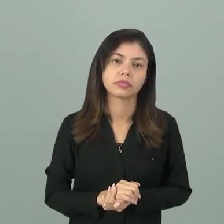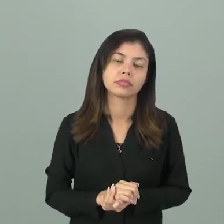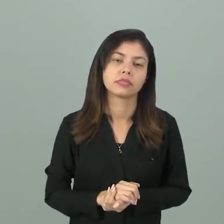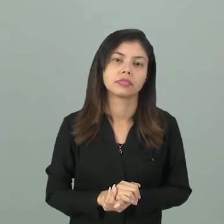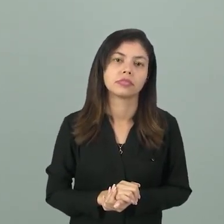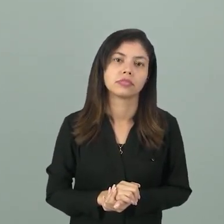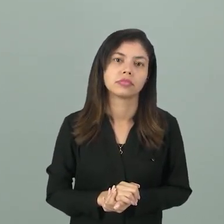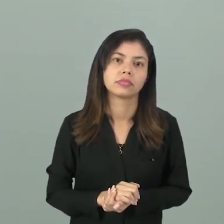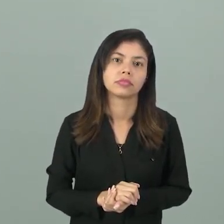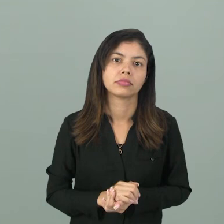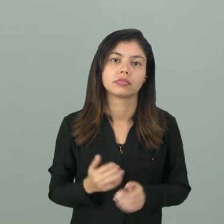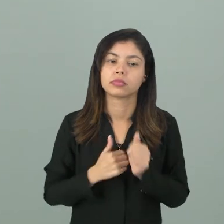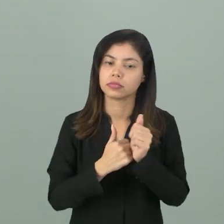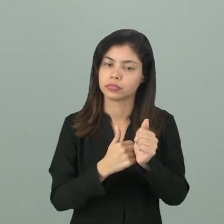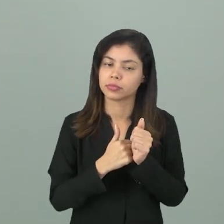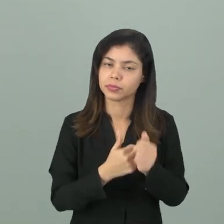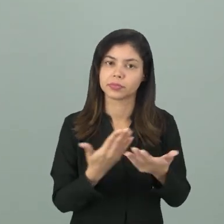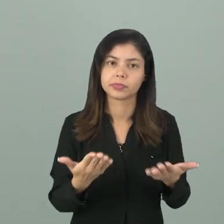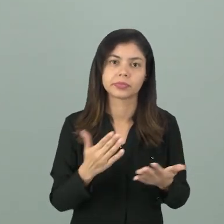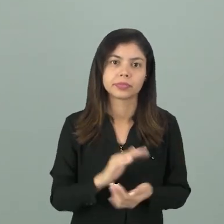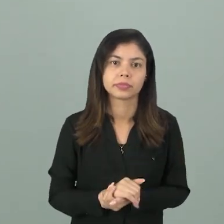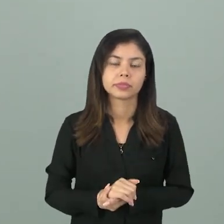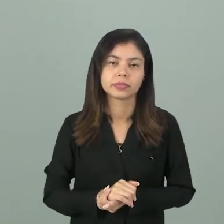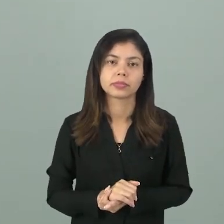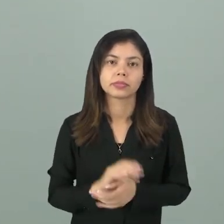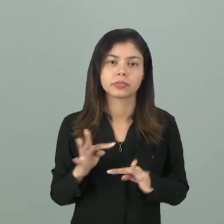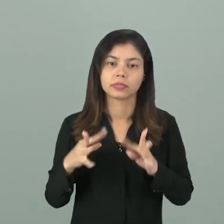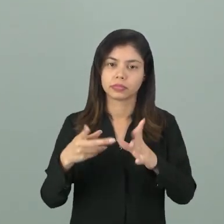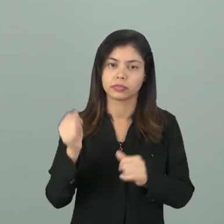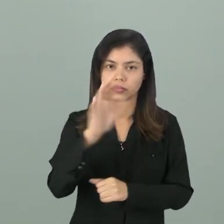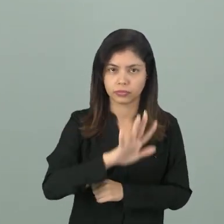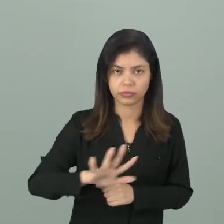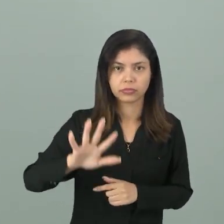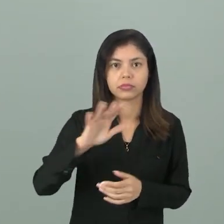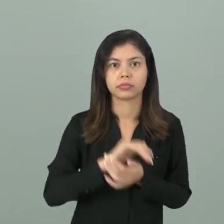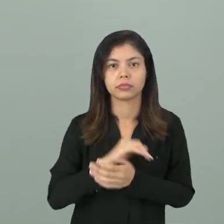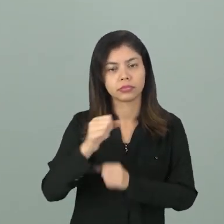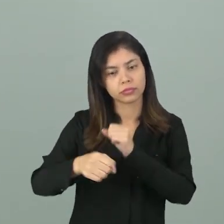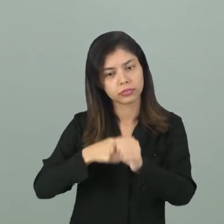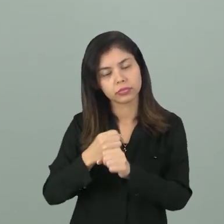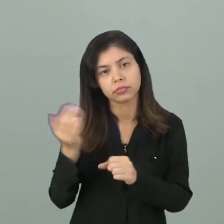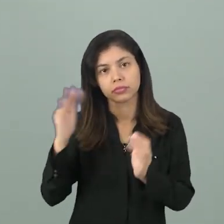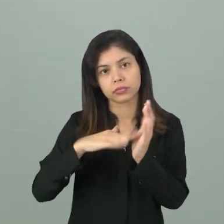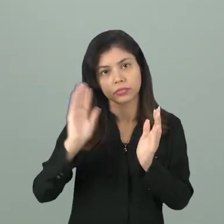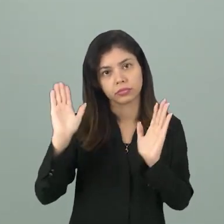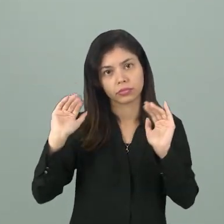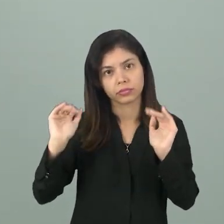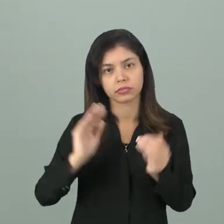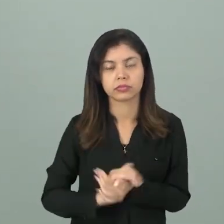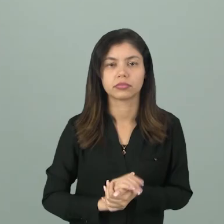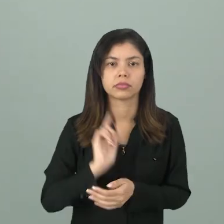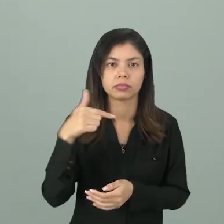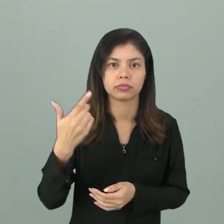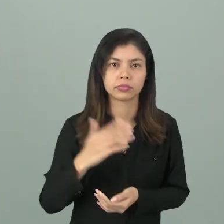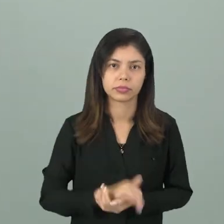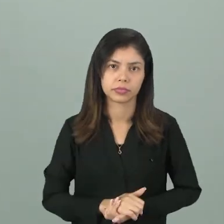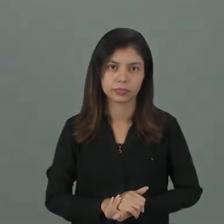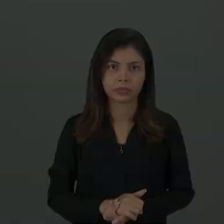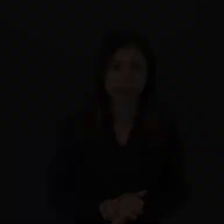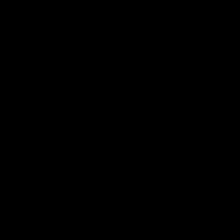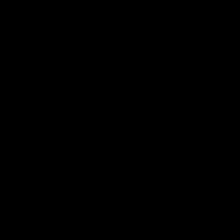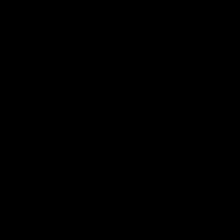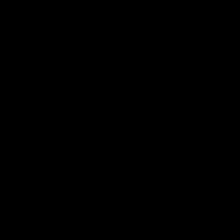Eduque e acompanhe aí todo o nosso trajeto ao longo do ano. Então, até mais, até a próxima.